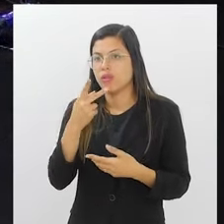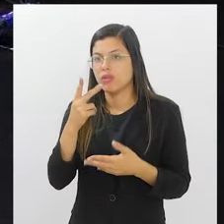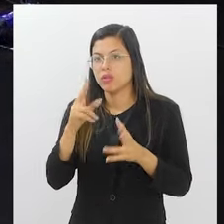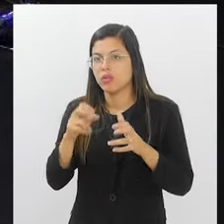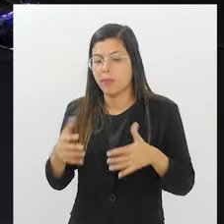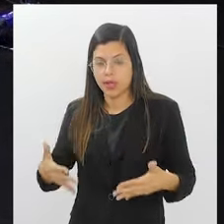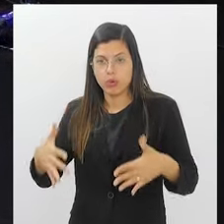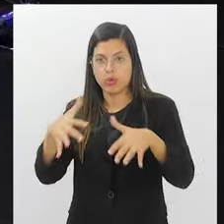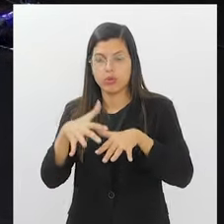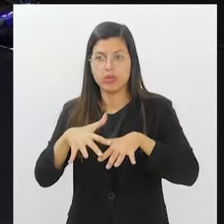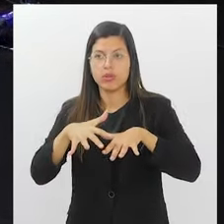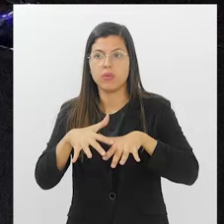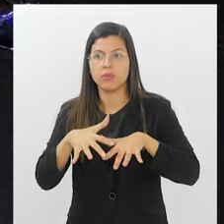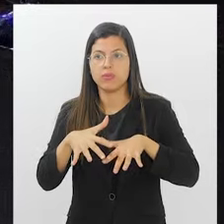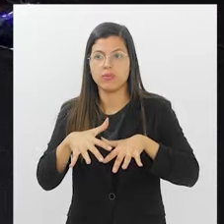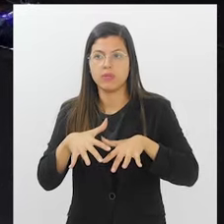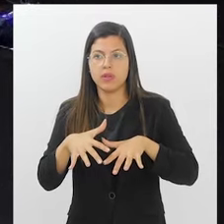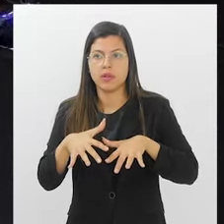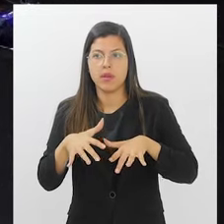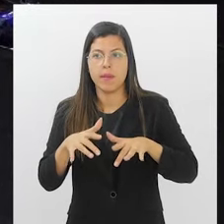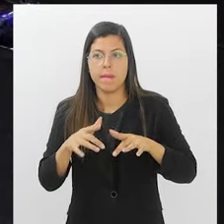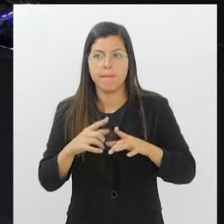Mas incluir não é